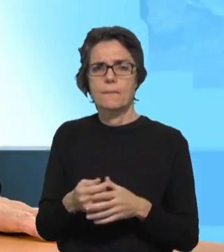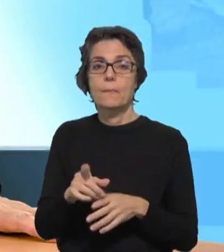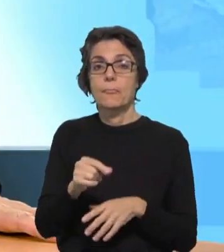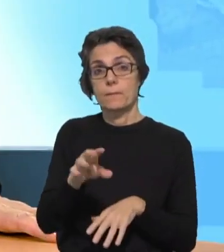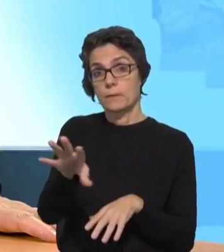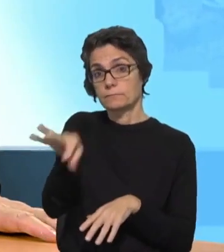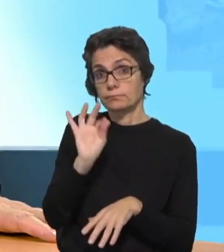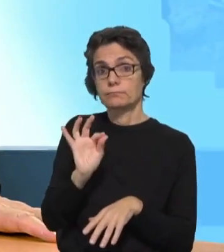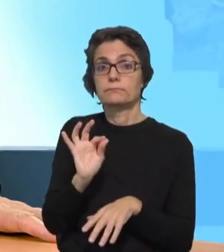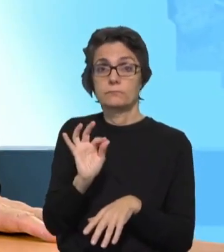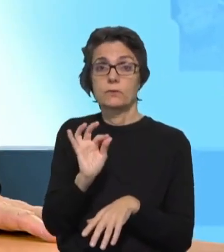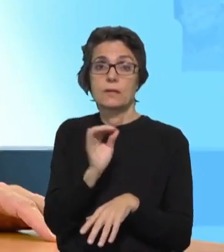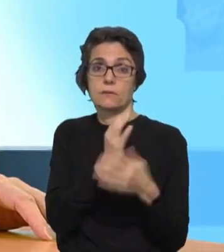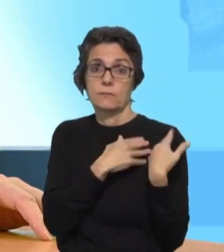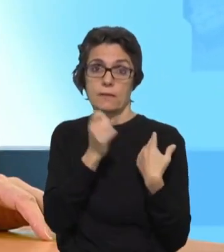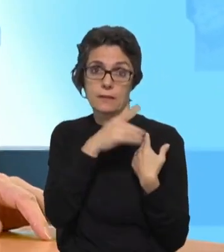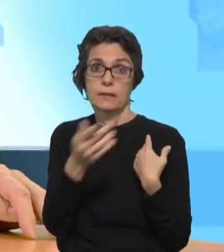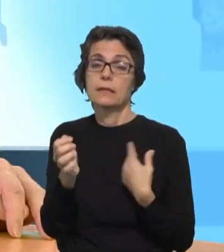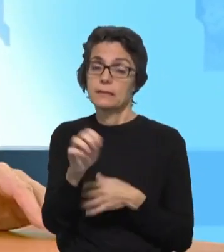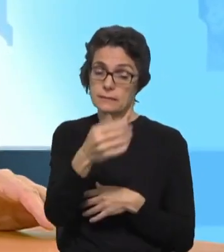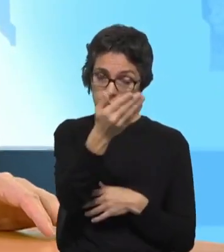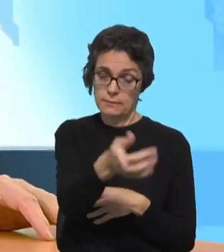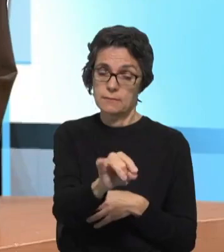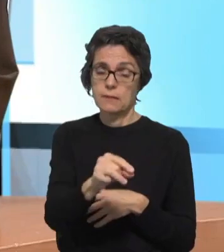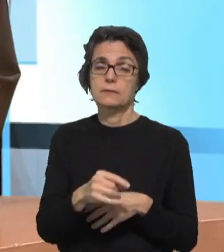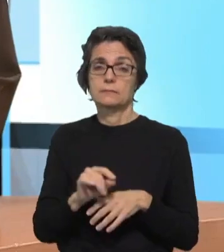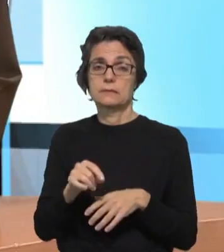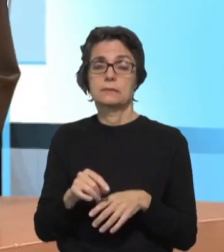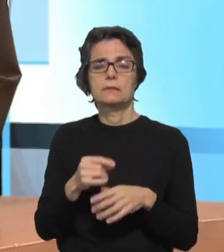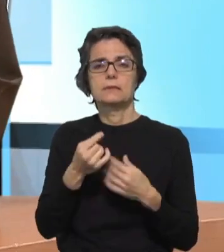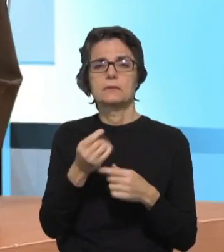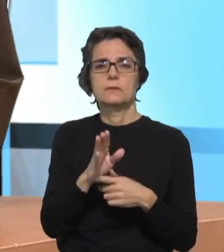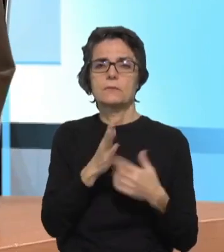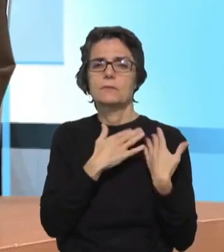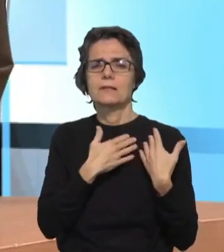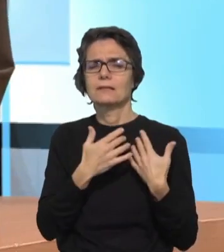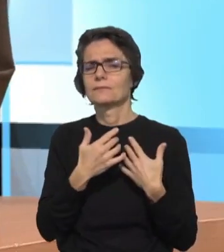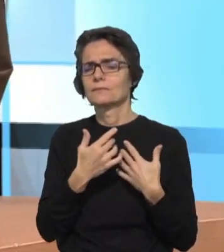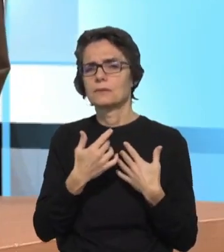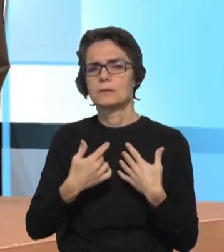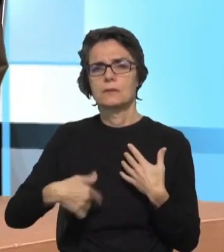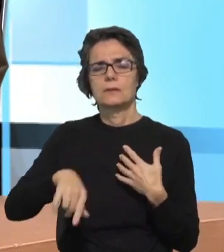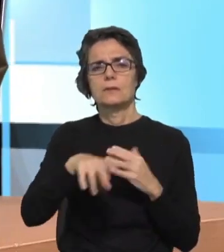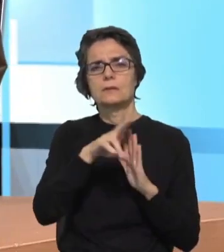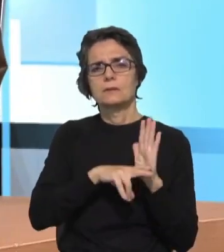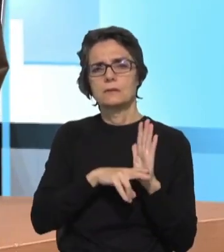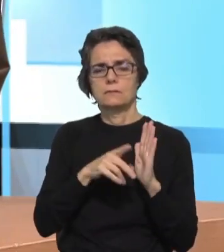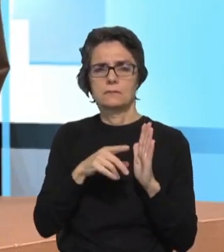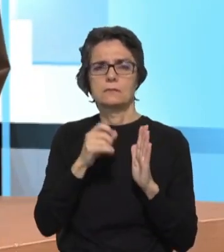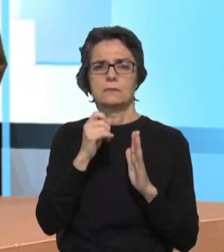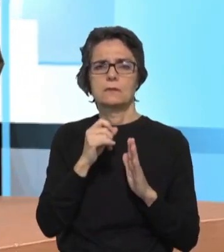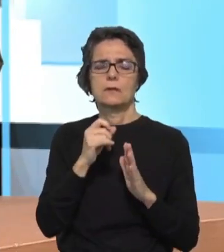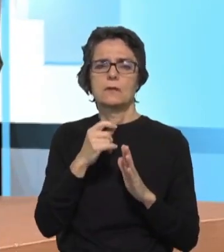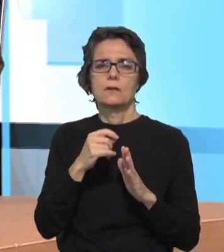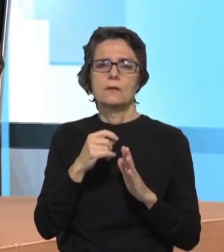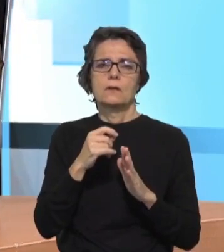responsável, o ministro-geral, o provincial, começa aí, não é? Exatamente. Mas é essa grande responsabilidade de como é que os irmãos se devem reger. Com os guardiães, nós nunca chamamos